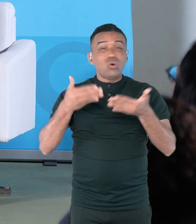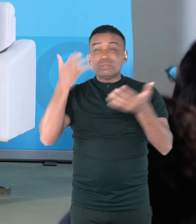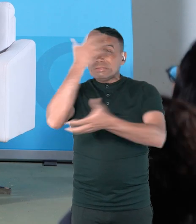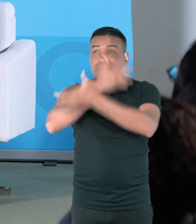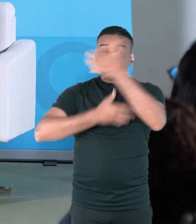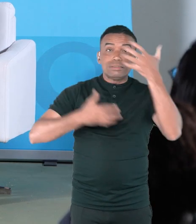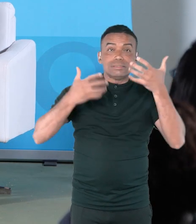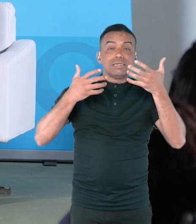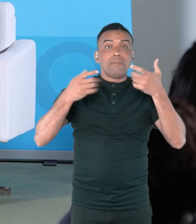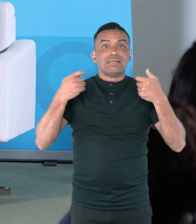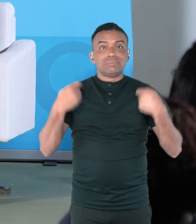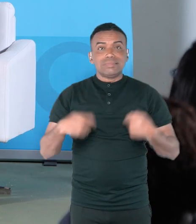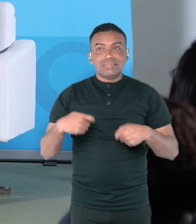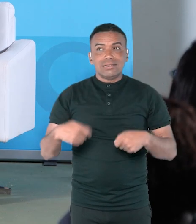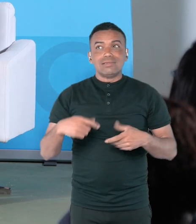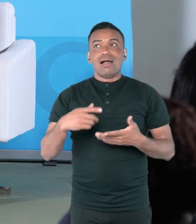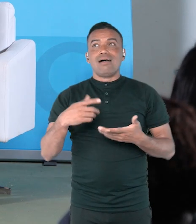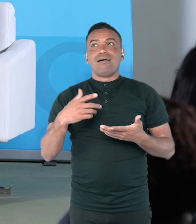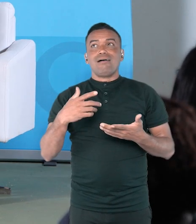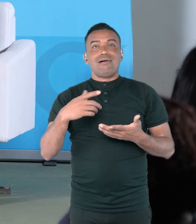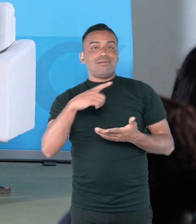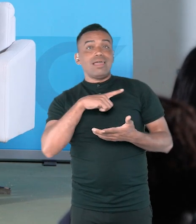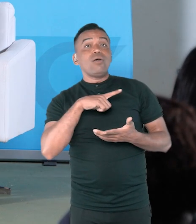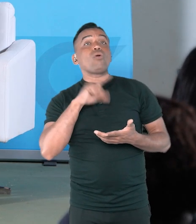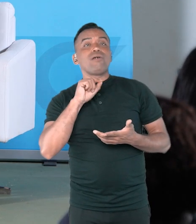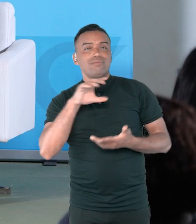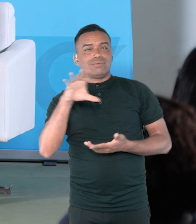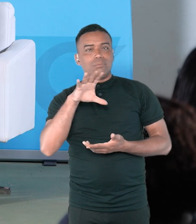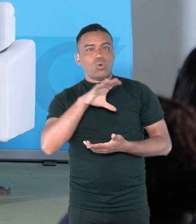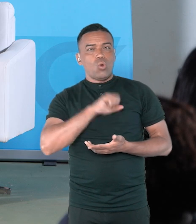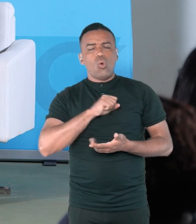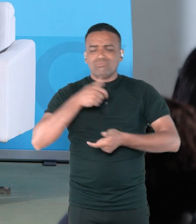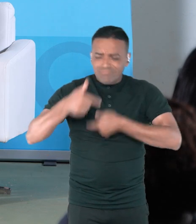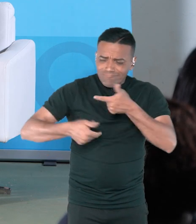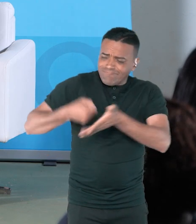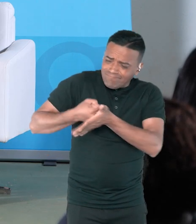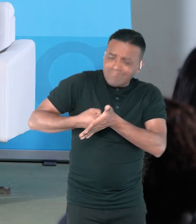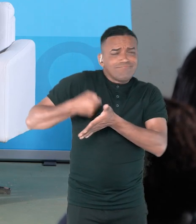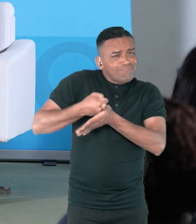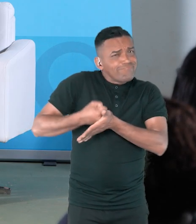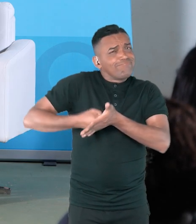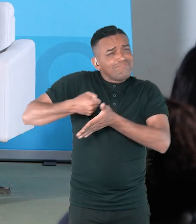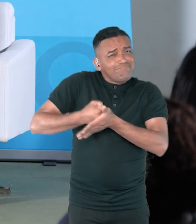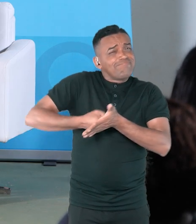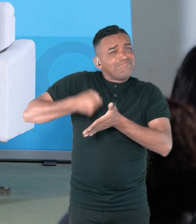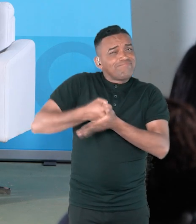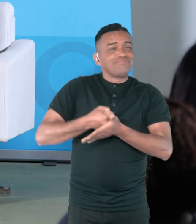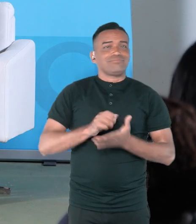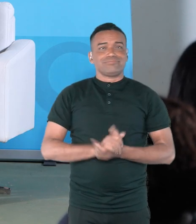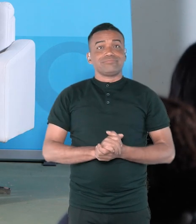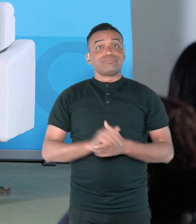Mas tem que ter amor, né? Trabalho, dedicação,